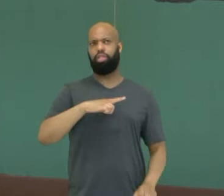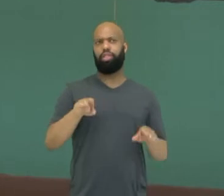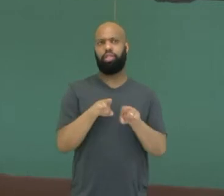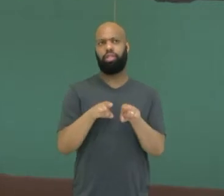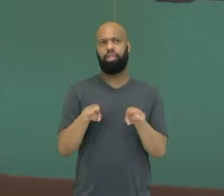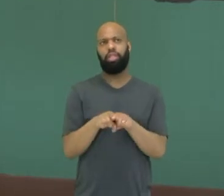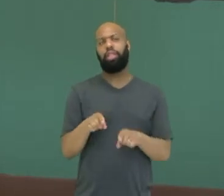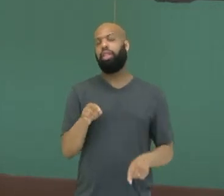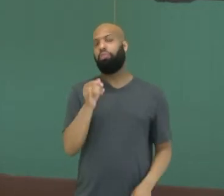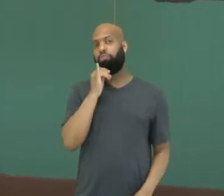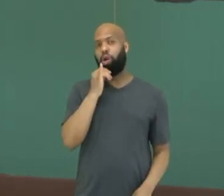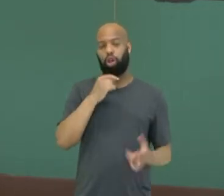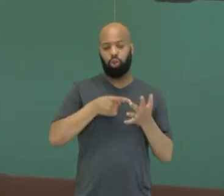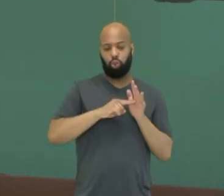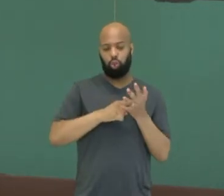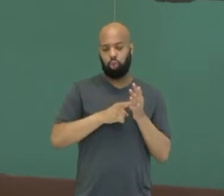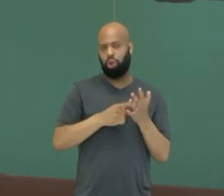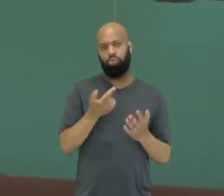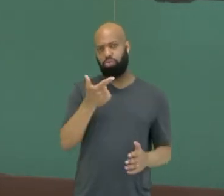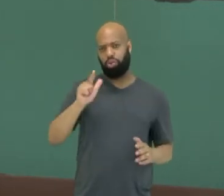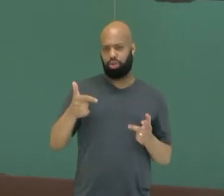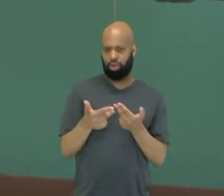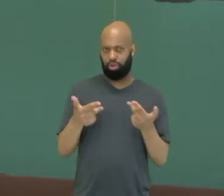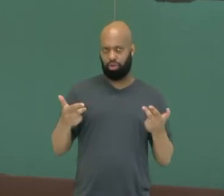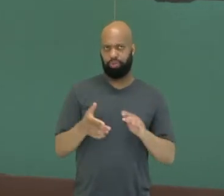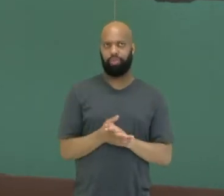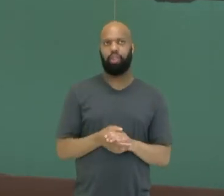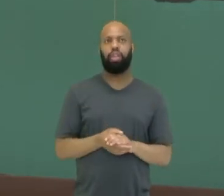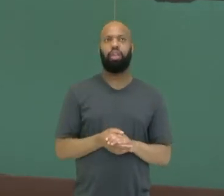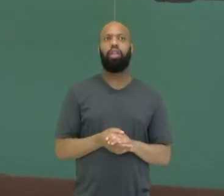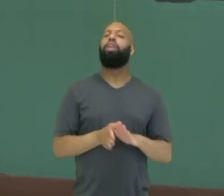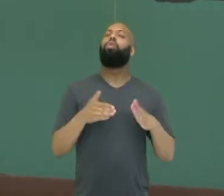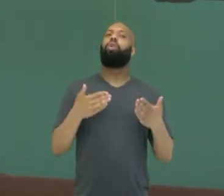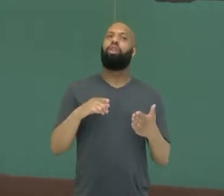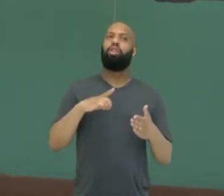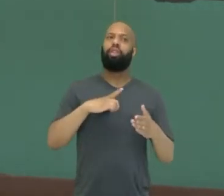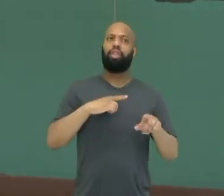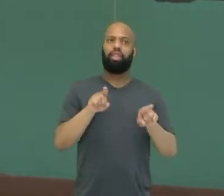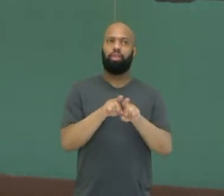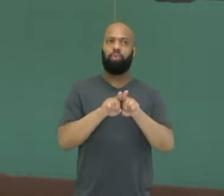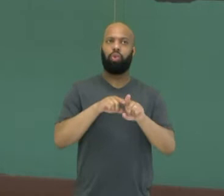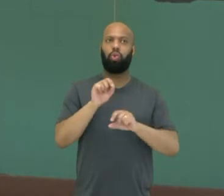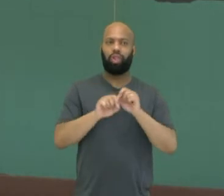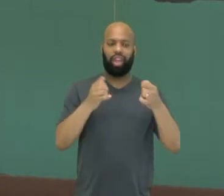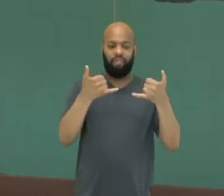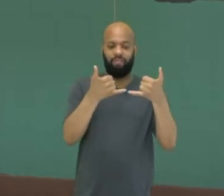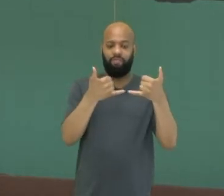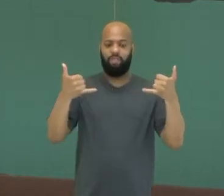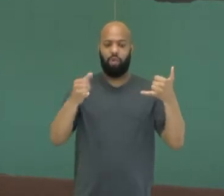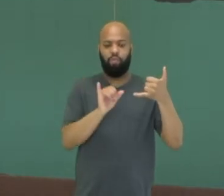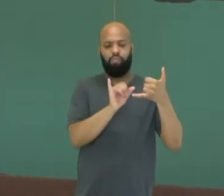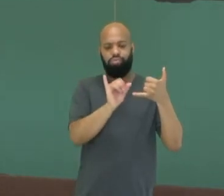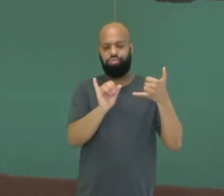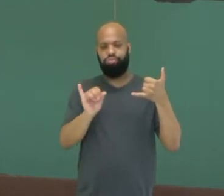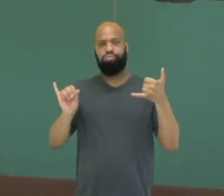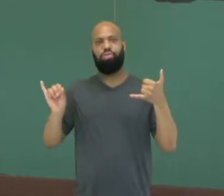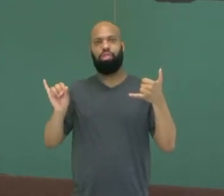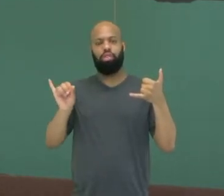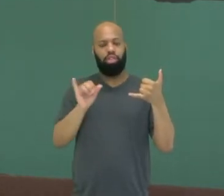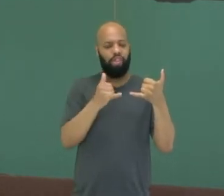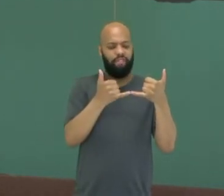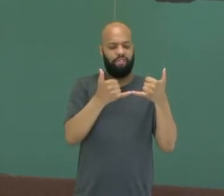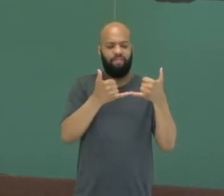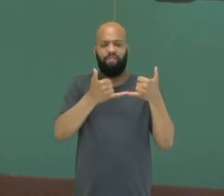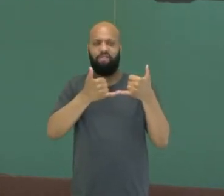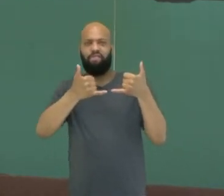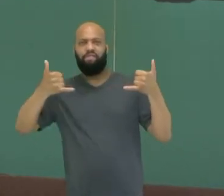resistor, um motor. Por último, os condutores elétricos, os cabos elétricos. Quando eu falei assim, o fio, nós